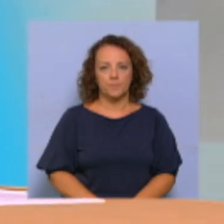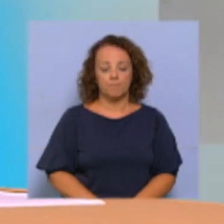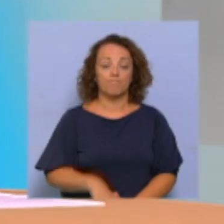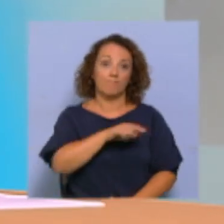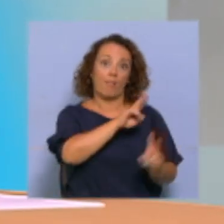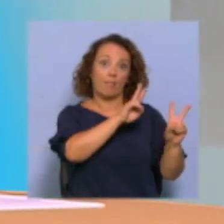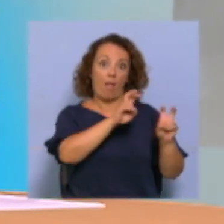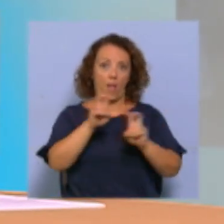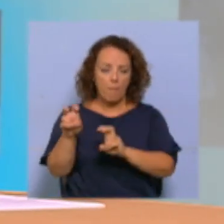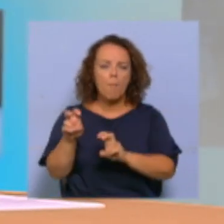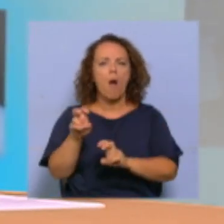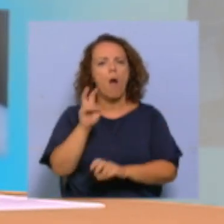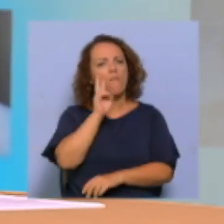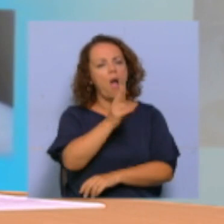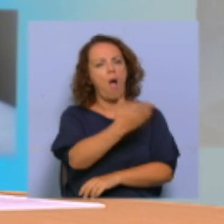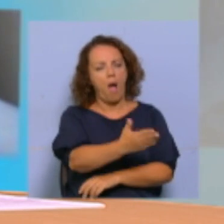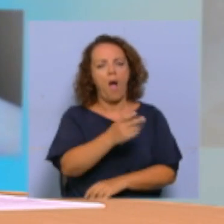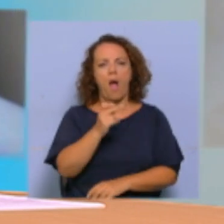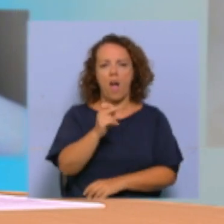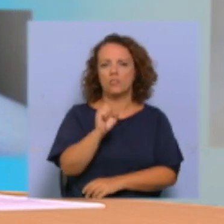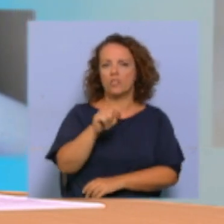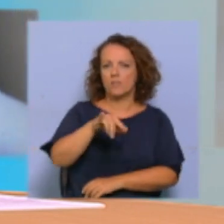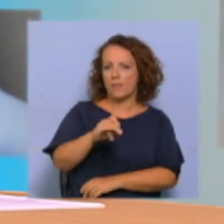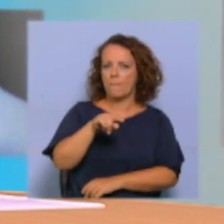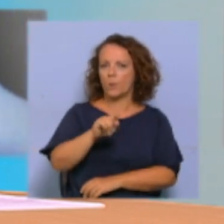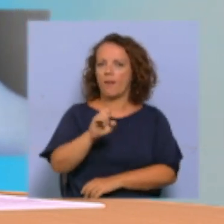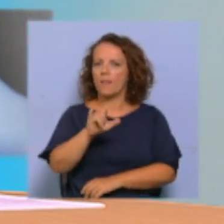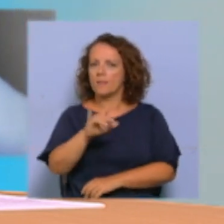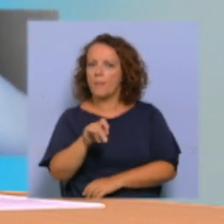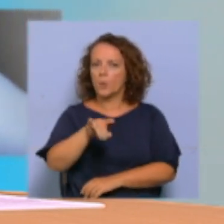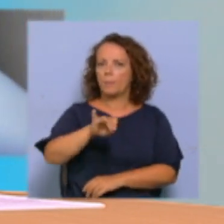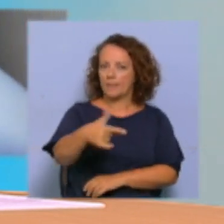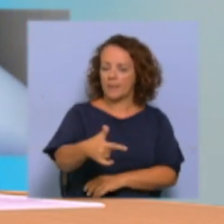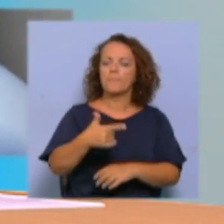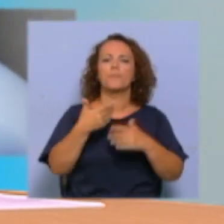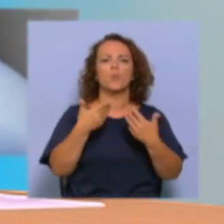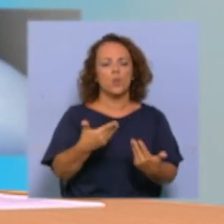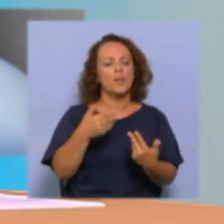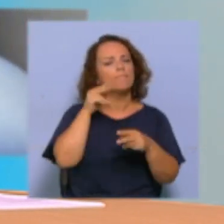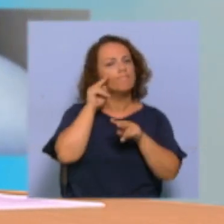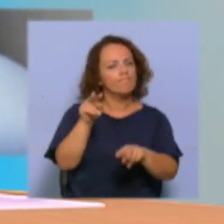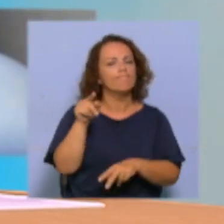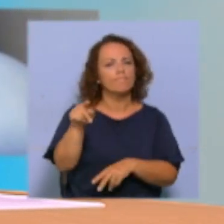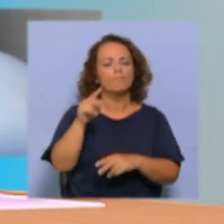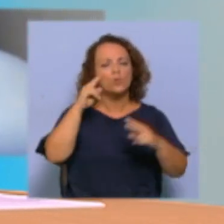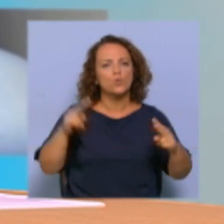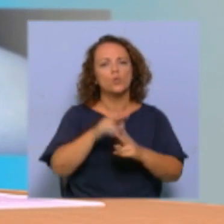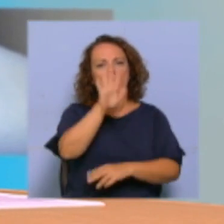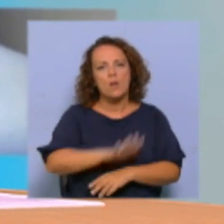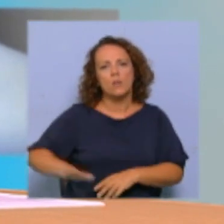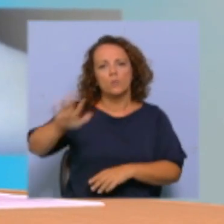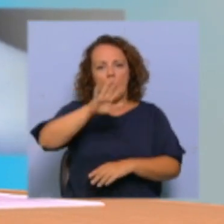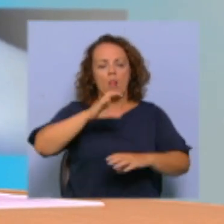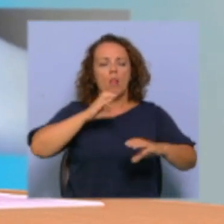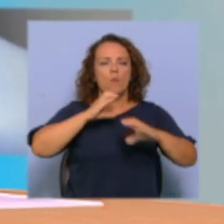Estes são temas que pode acompanhar em agência.eclesia.pt. Agora olhamos as Jornadas Nacionais de Comunicação